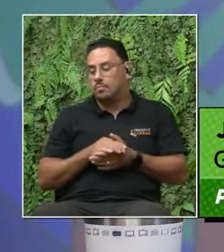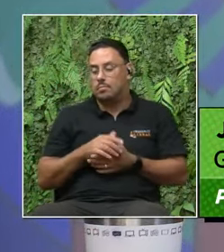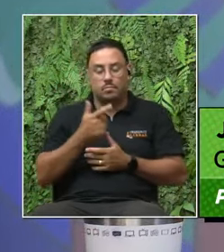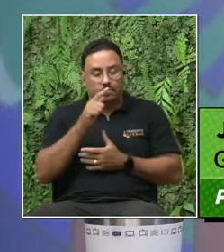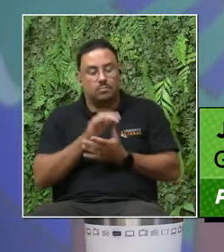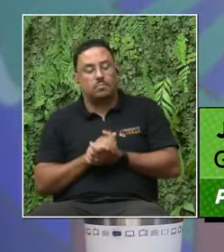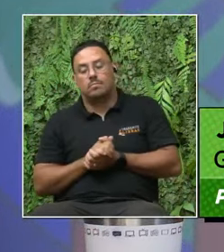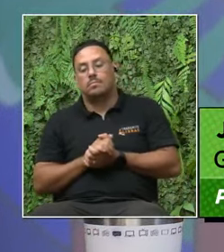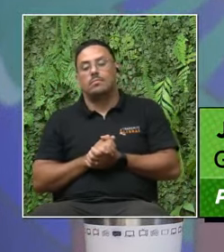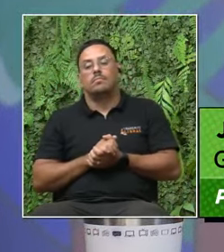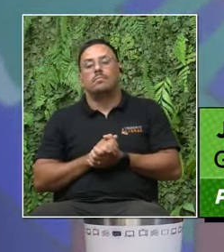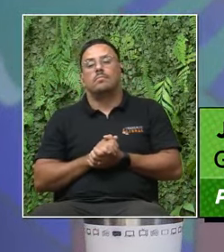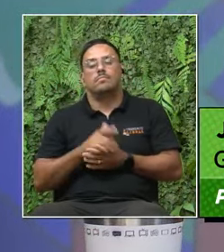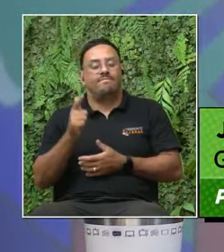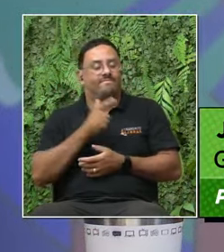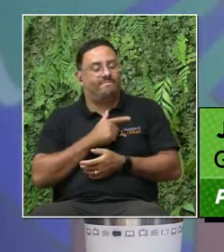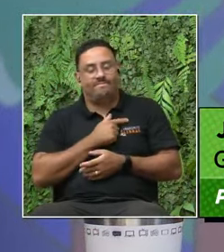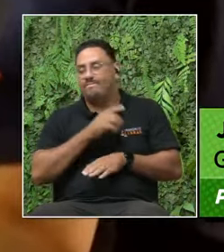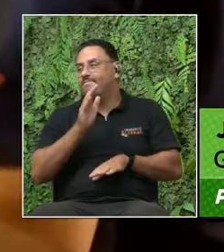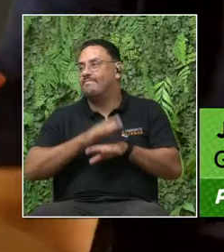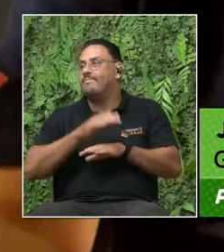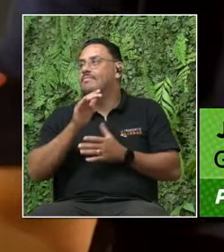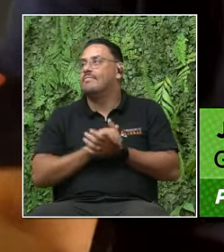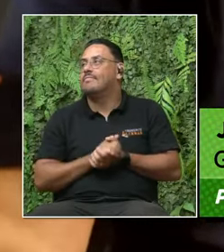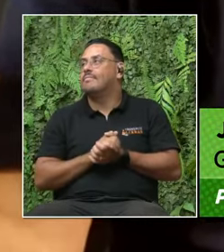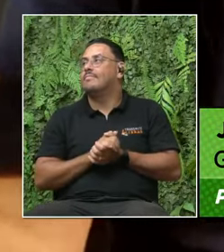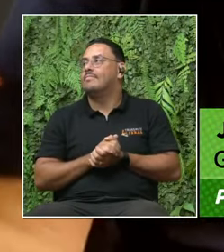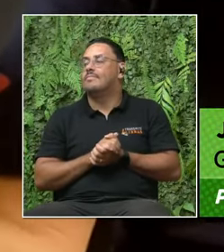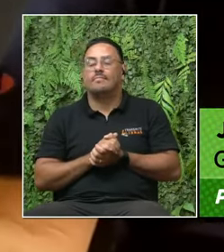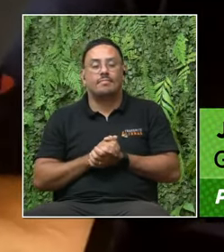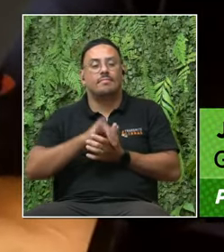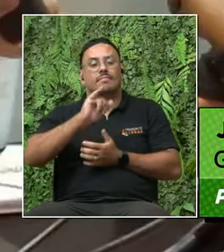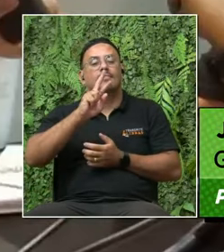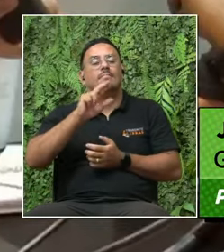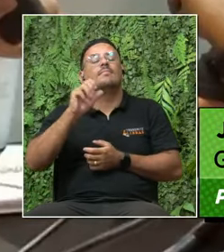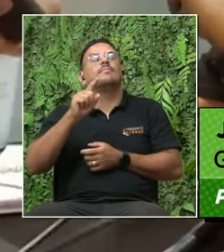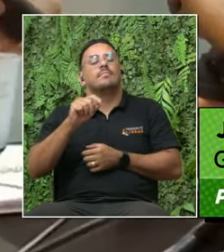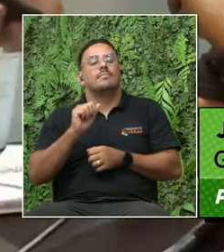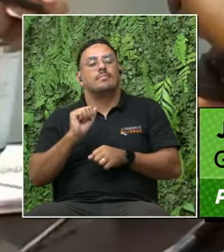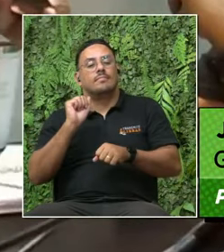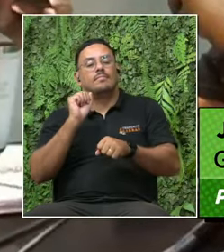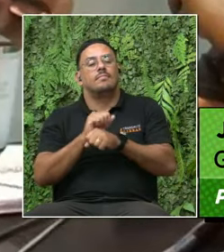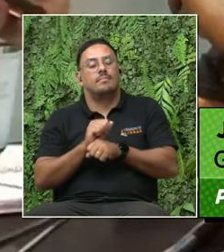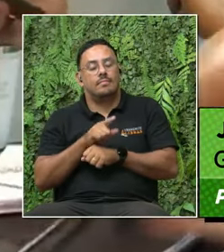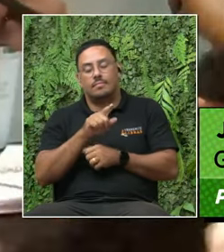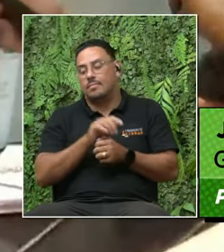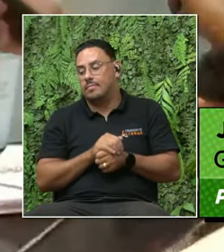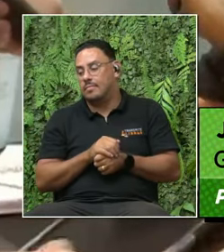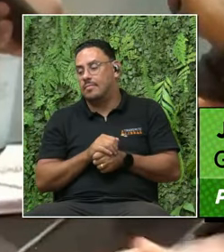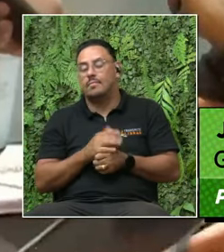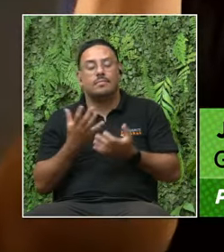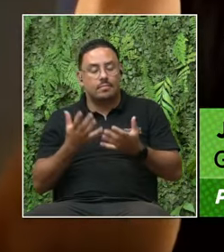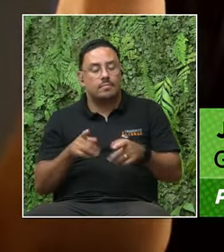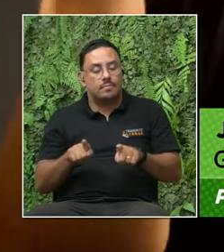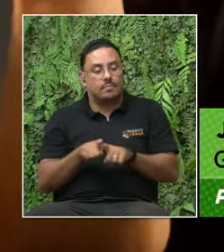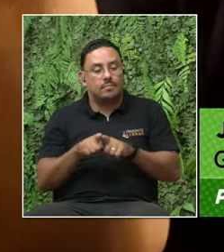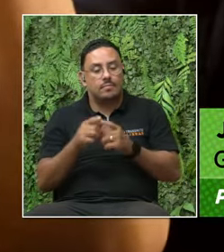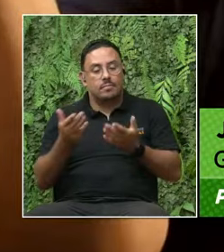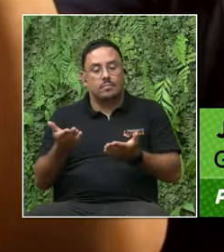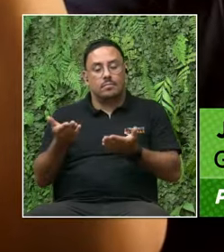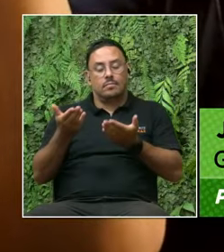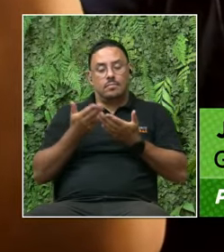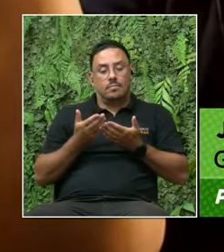na vai ser ridículo velho o Igor vai botar um poste no meio do caminho que é Senor parar em fazer uma performance e eu queria convidar o